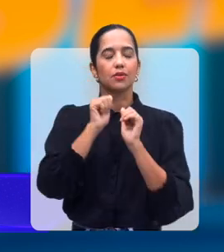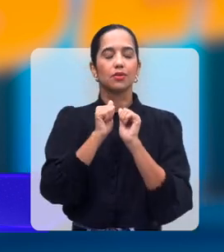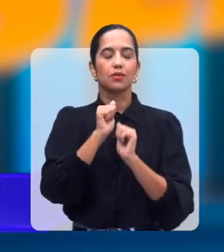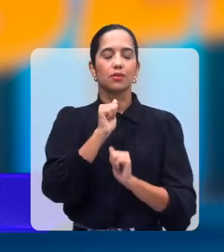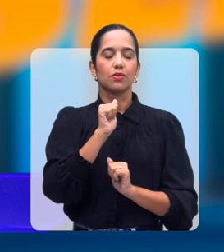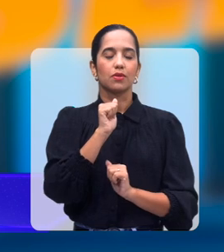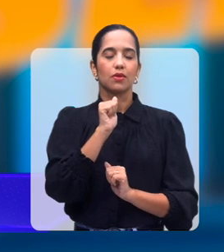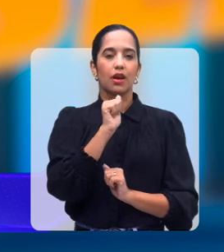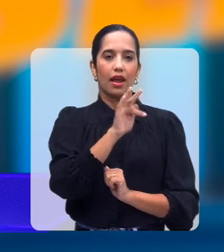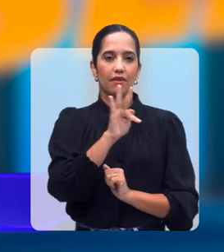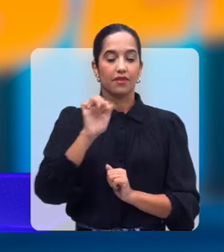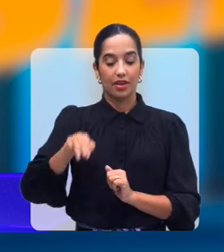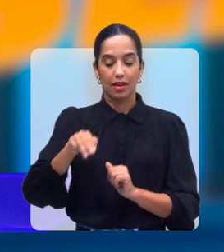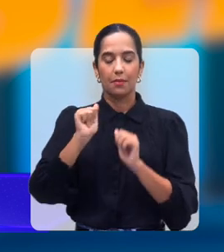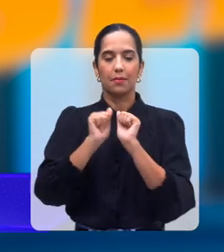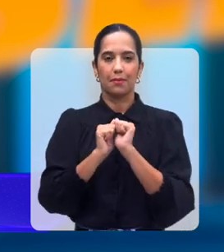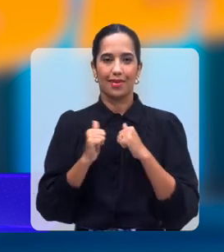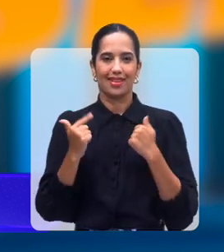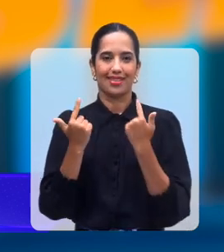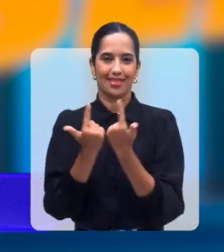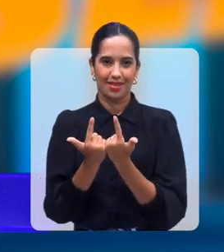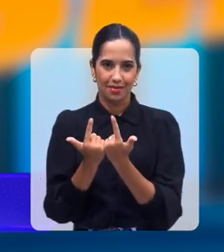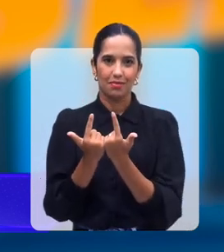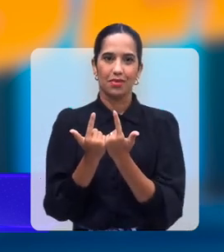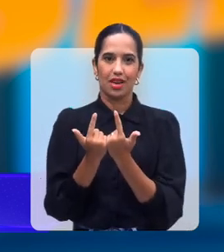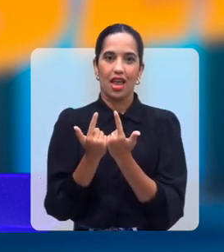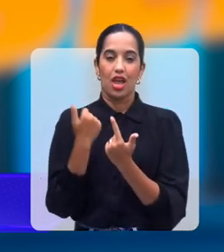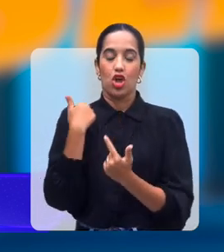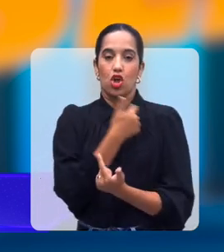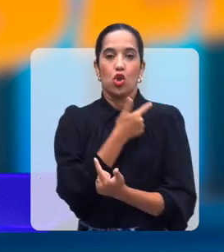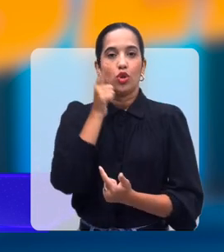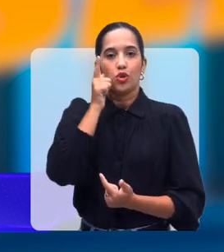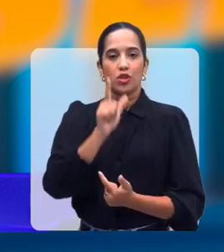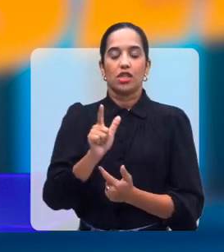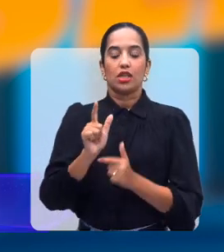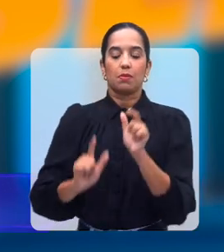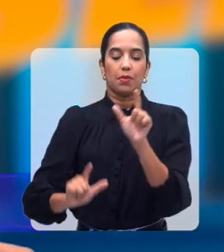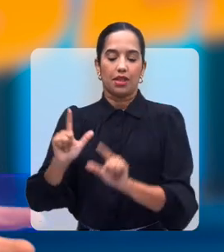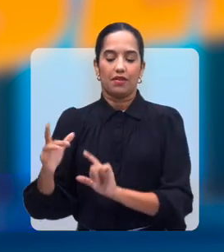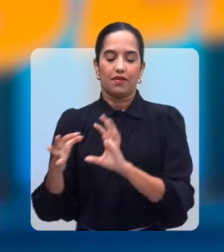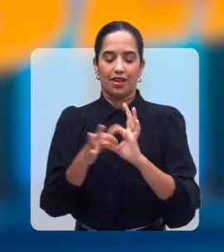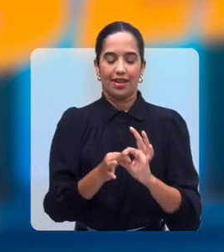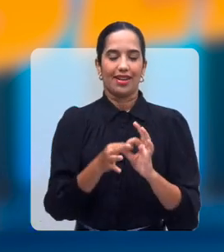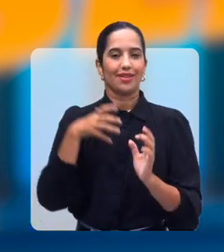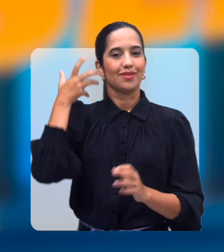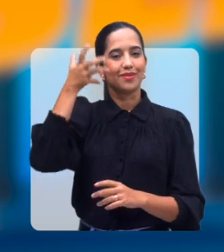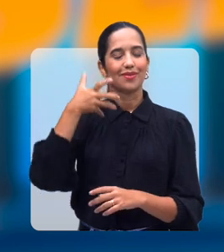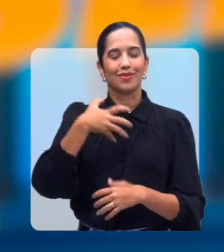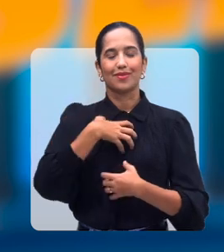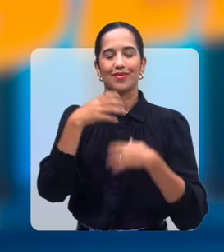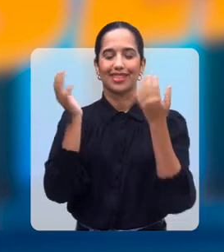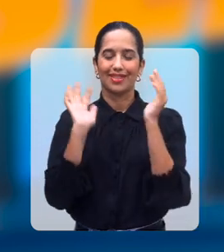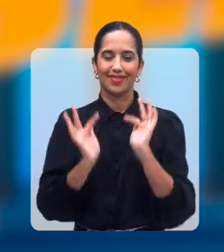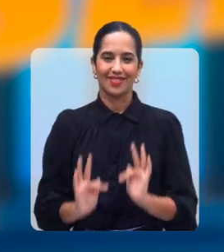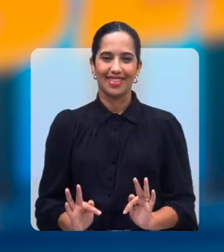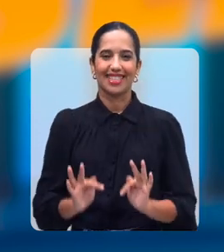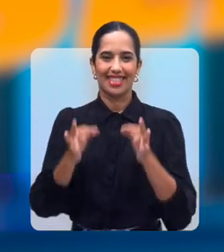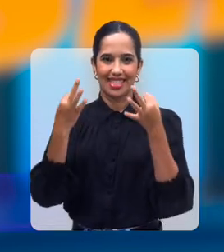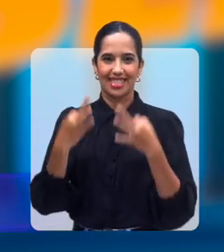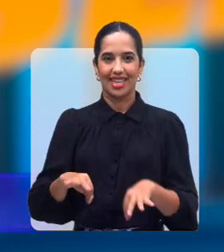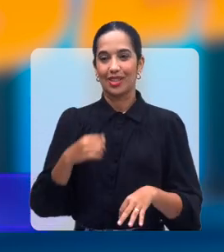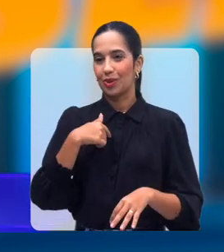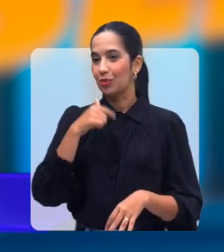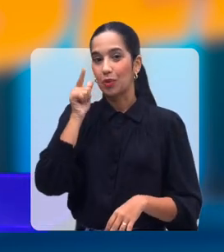Assembleia, e juntamos os dois veículos, né? E deu certo, eu fico feliz demais, não